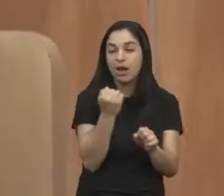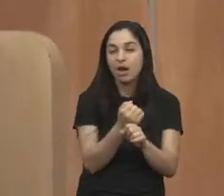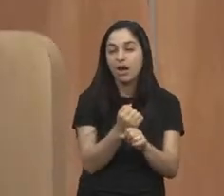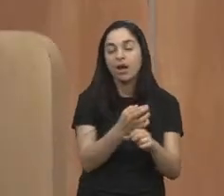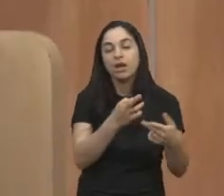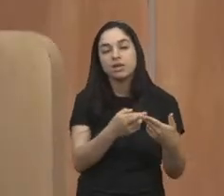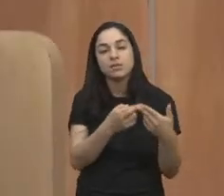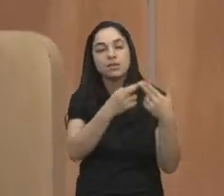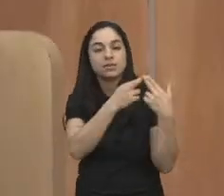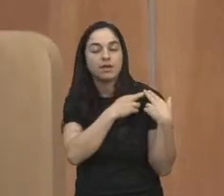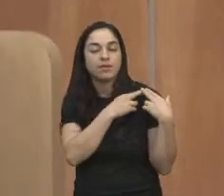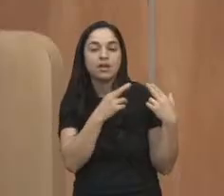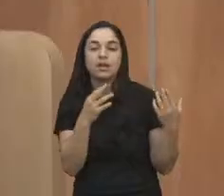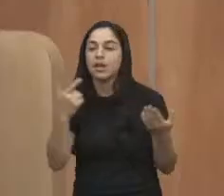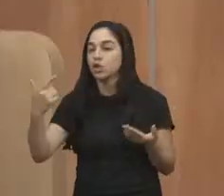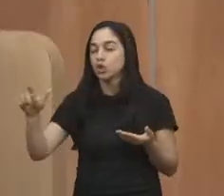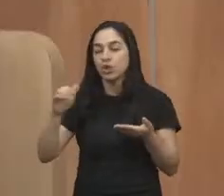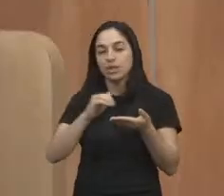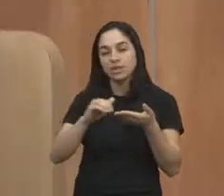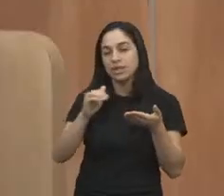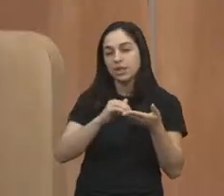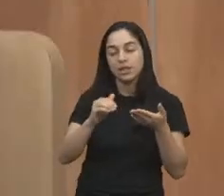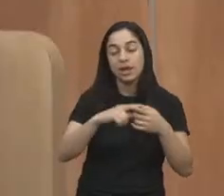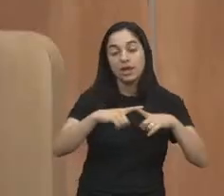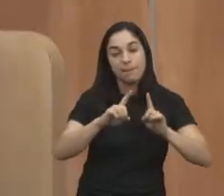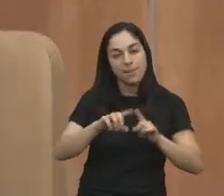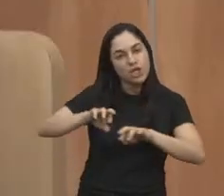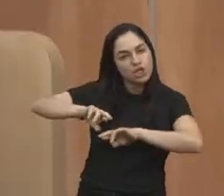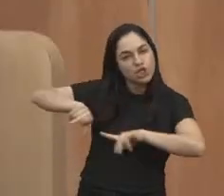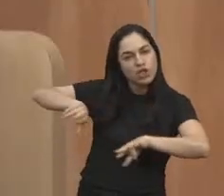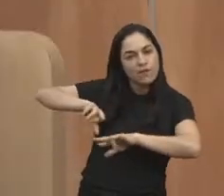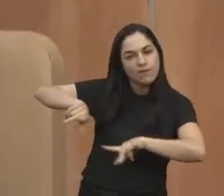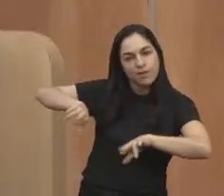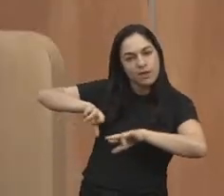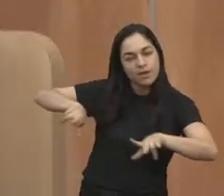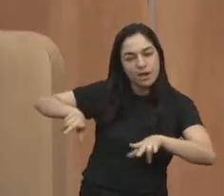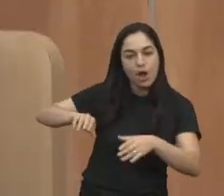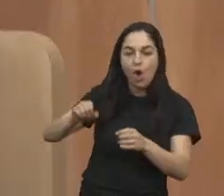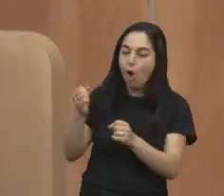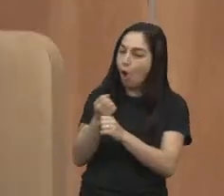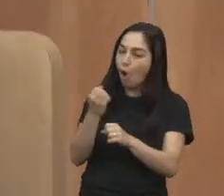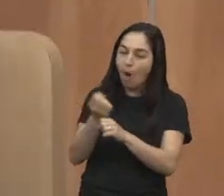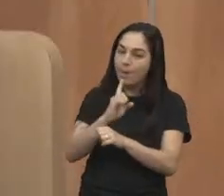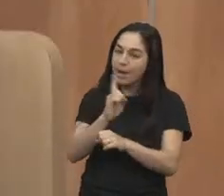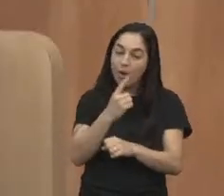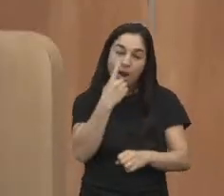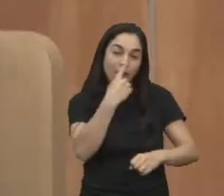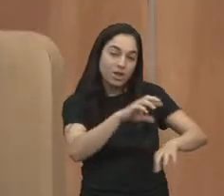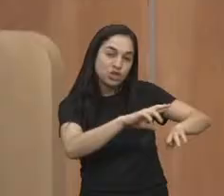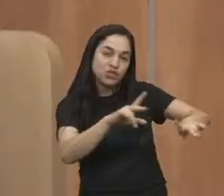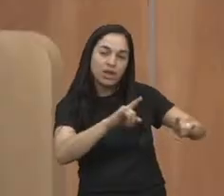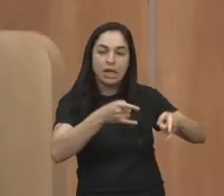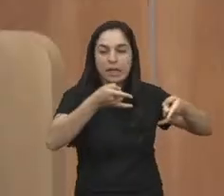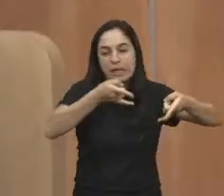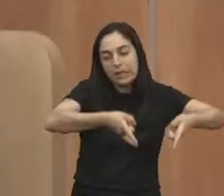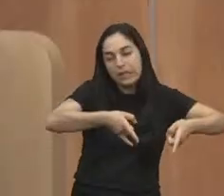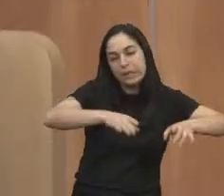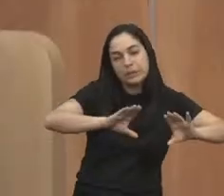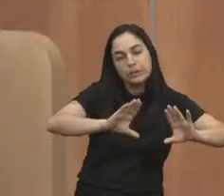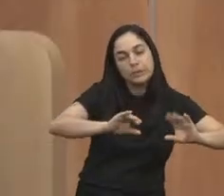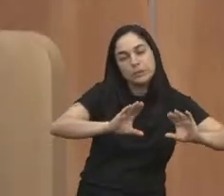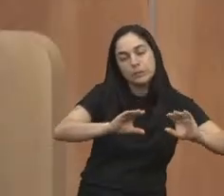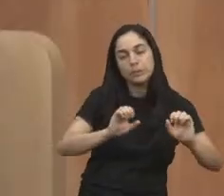competência realmente das outras secretarias, mas tudo que for excedente a isso, qualquer outro tipo de resíduo descartado, como foi o exemplo aqui, um sofá